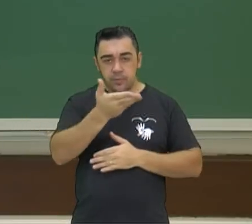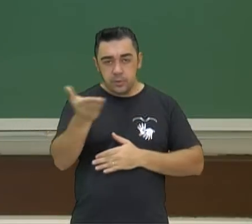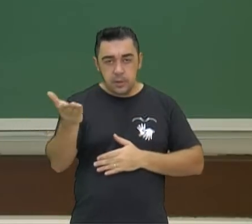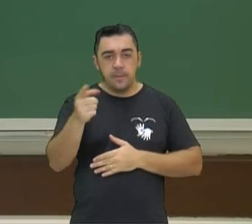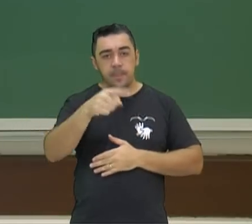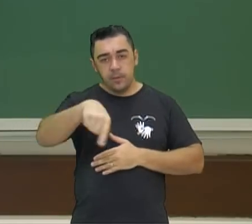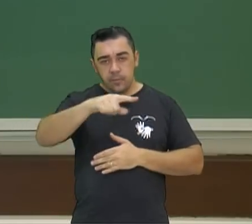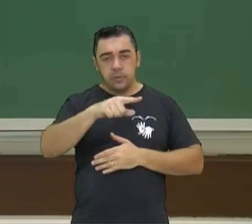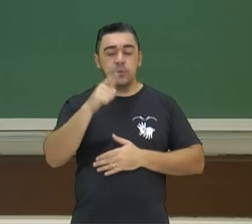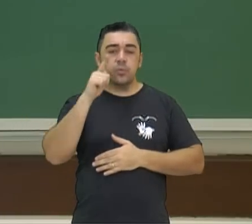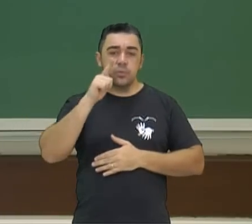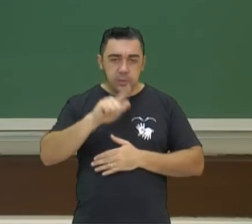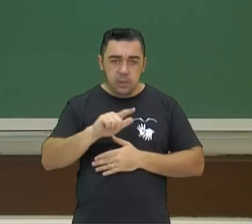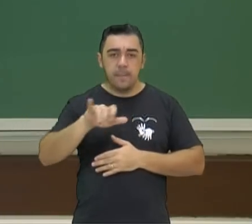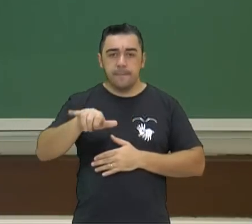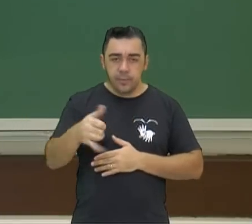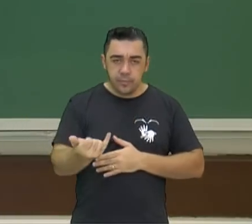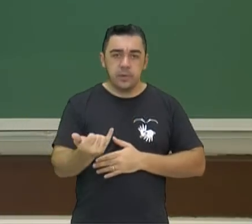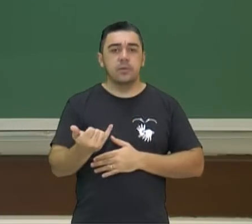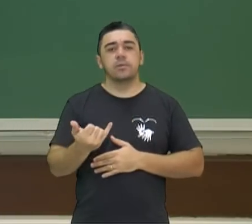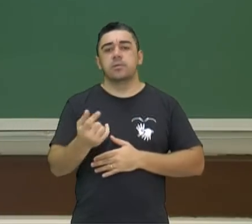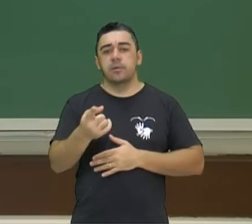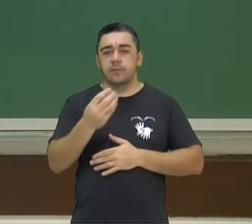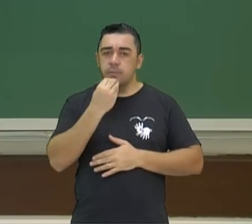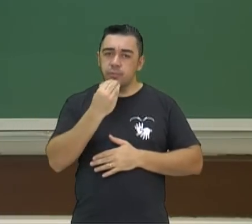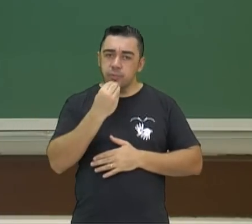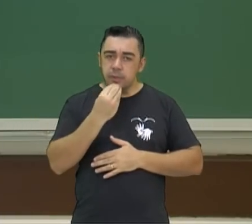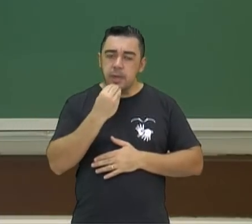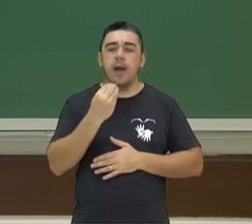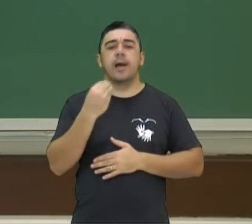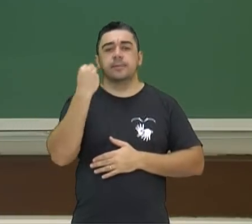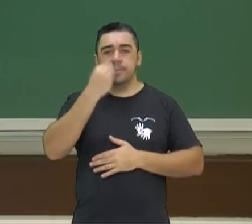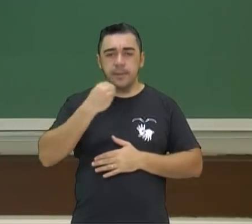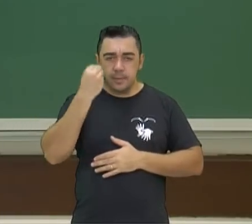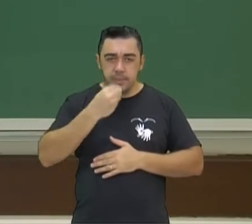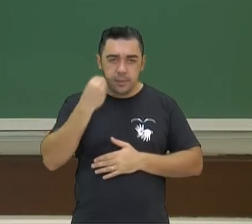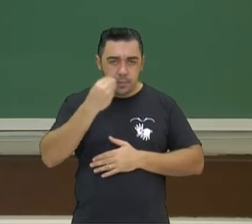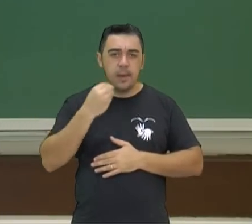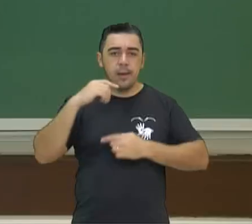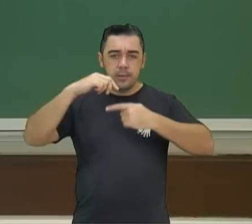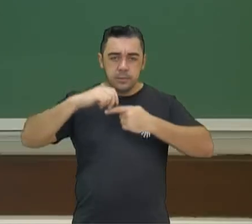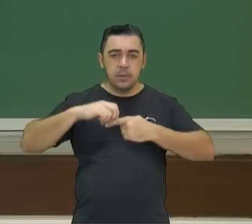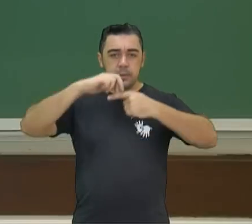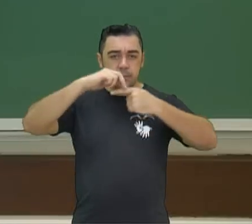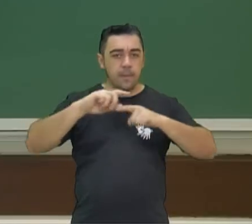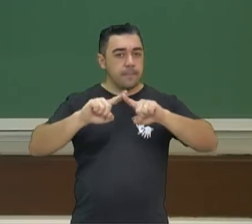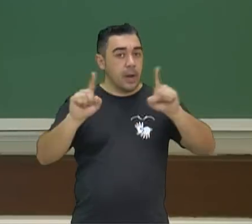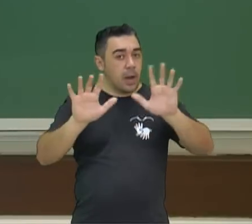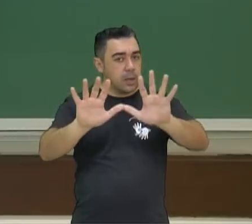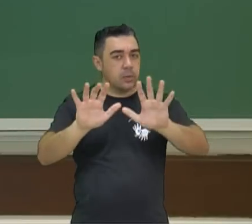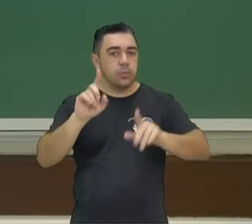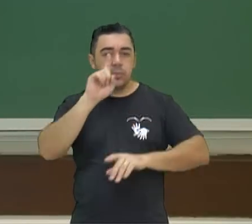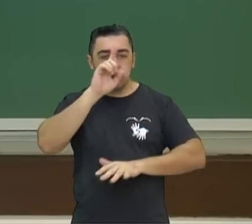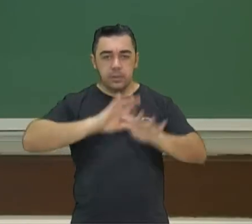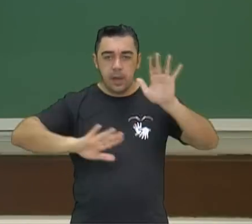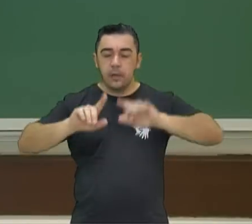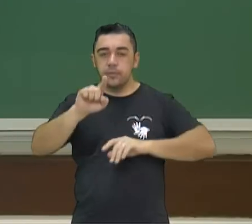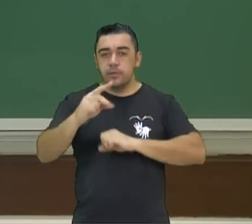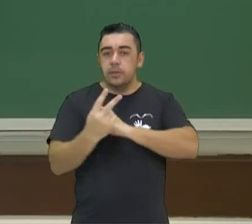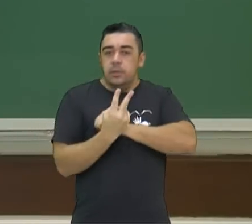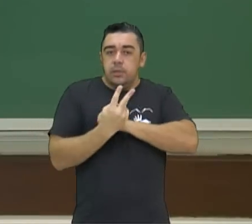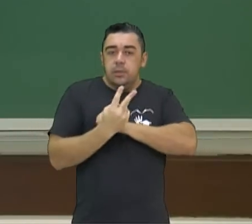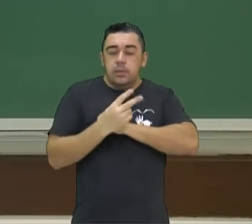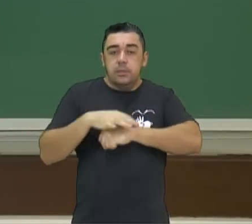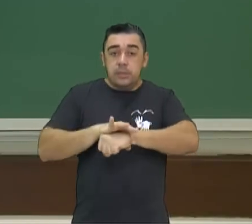vocês consigam aproveitar alguma oportunidade de experienciar, né? Mas cuidado, hein? Pensem na segurança de